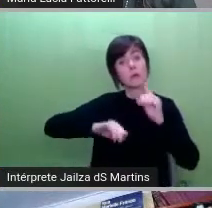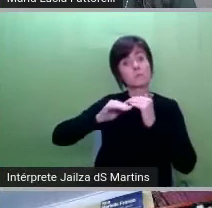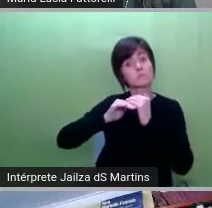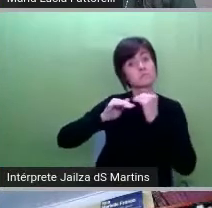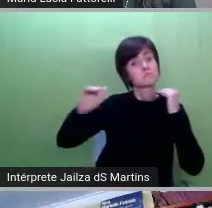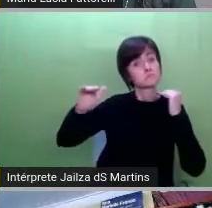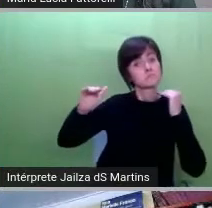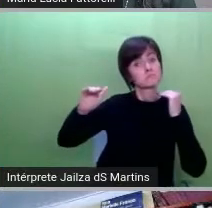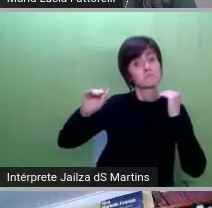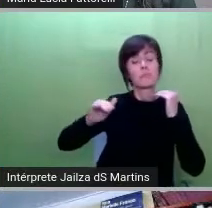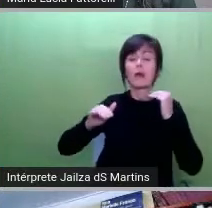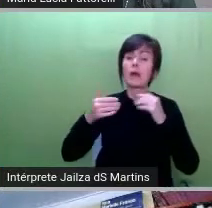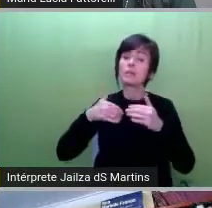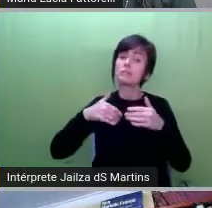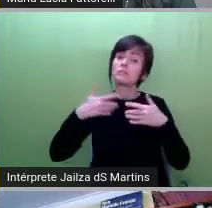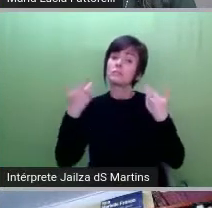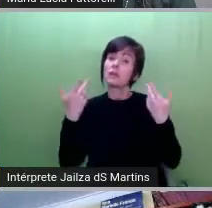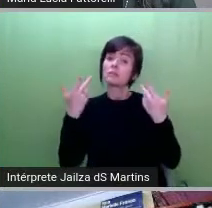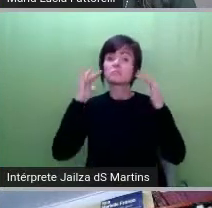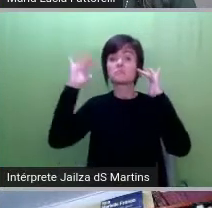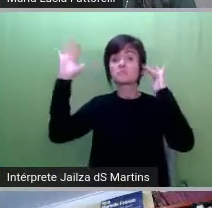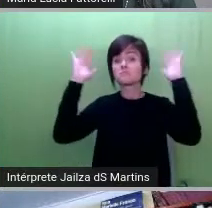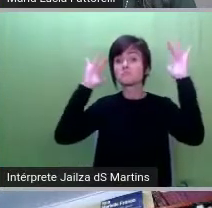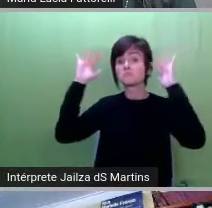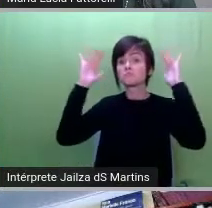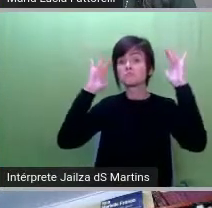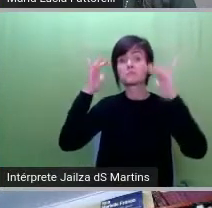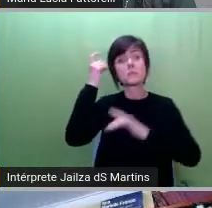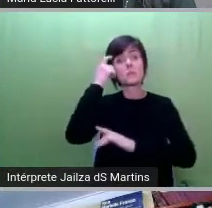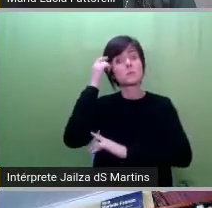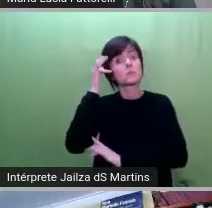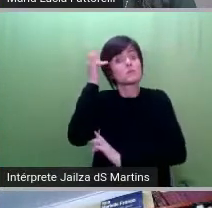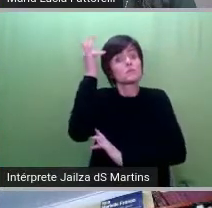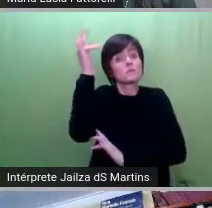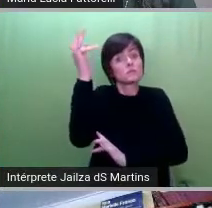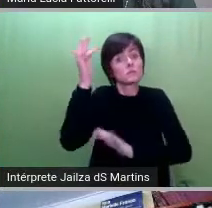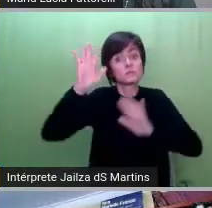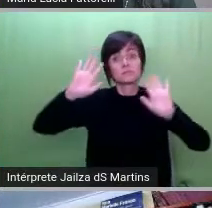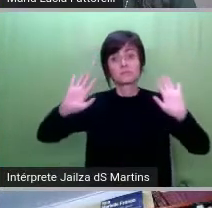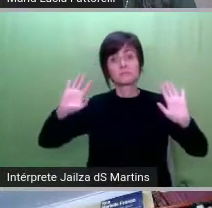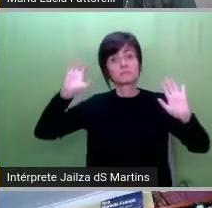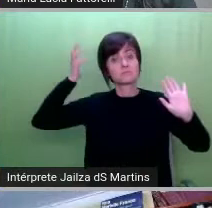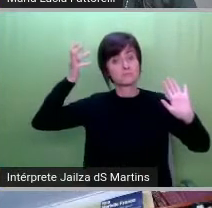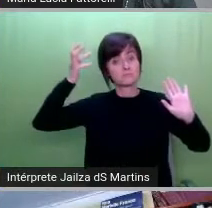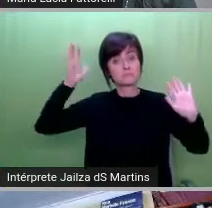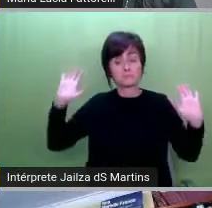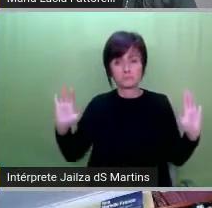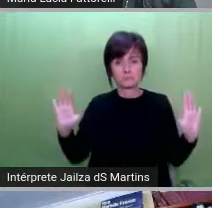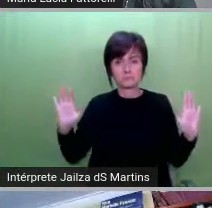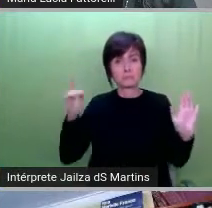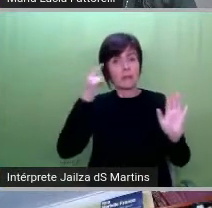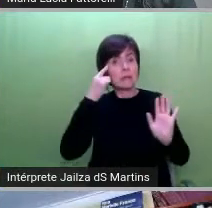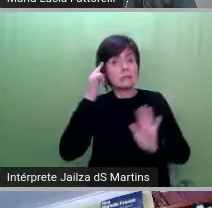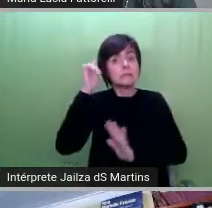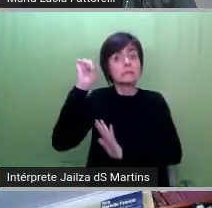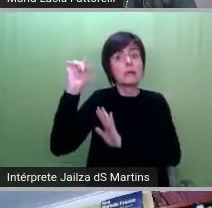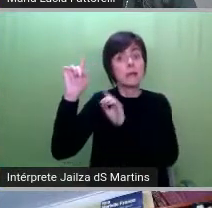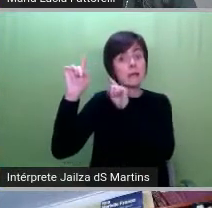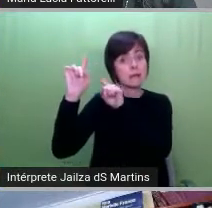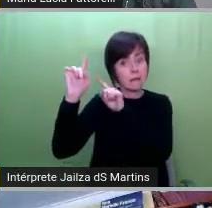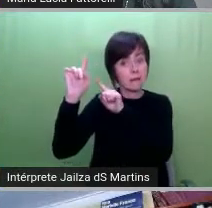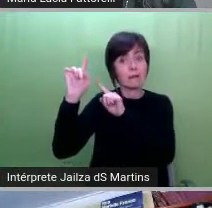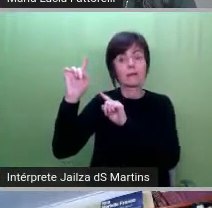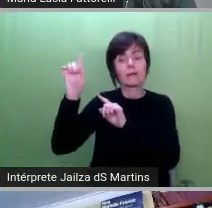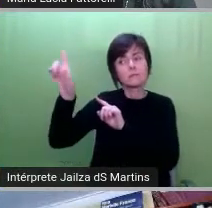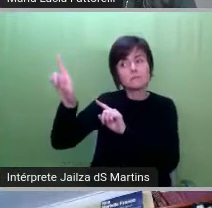as variáveis para aquilo que a gente espera. E com isso se fixa essa